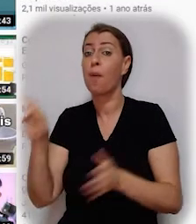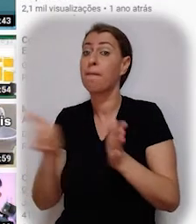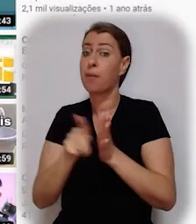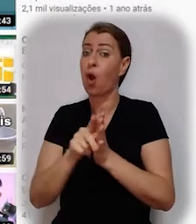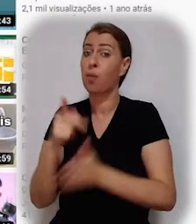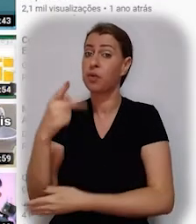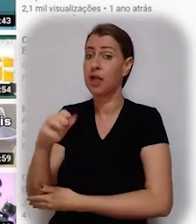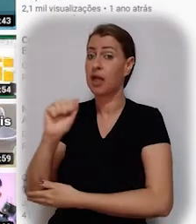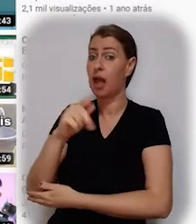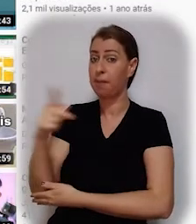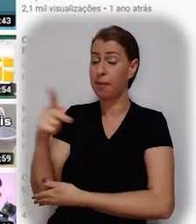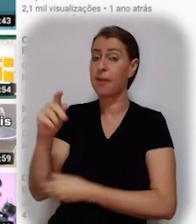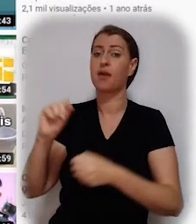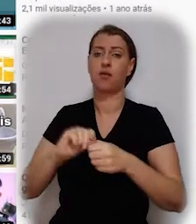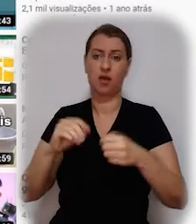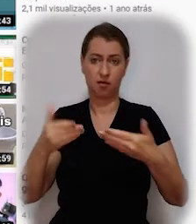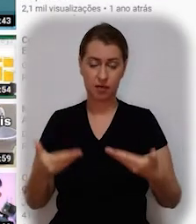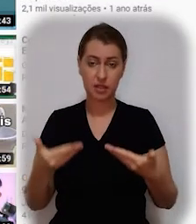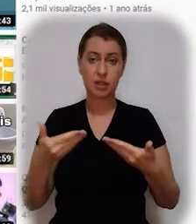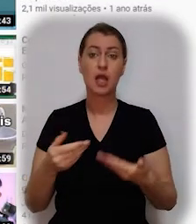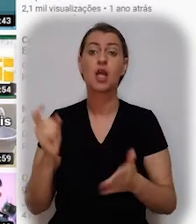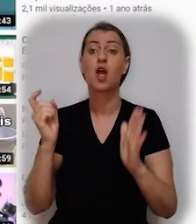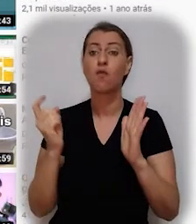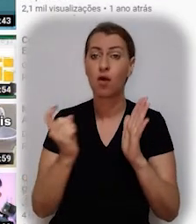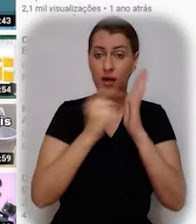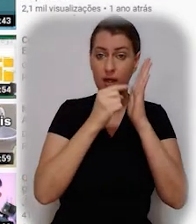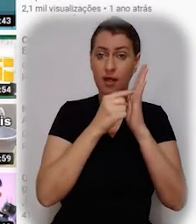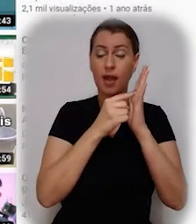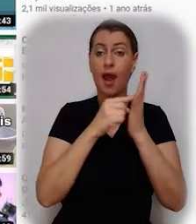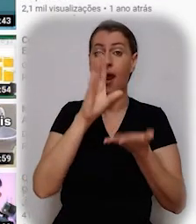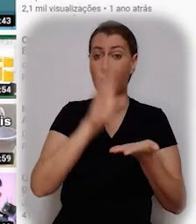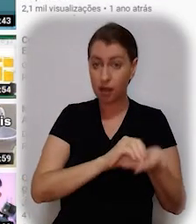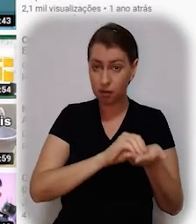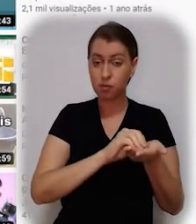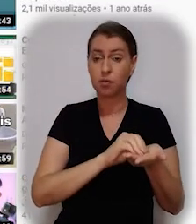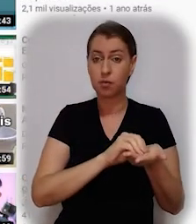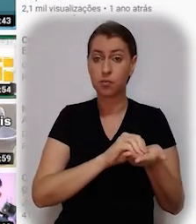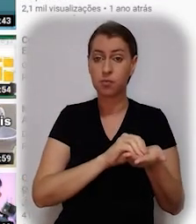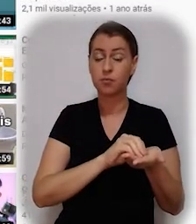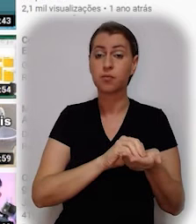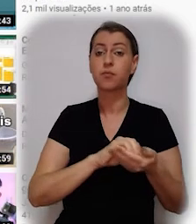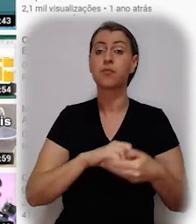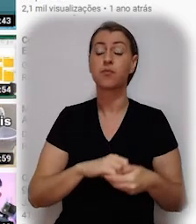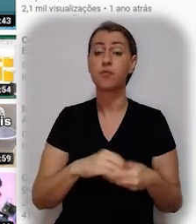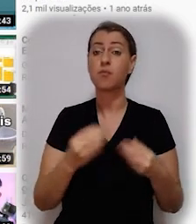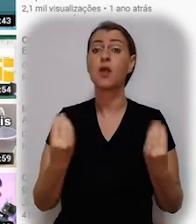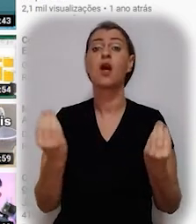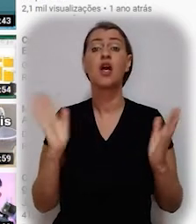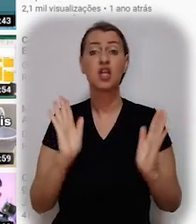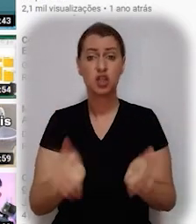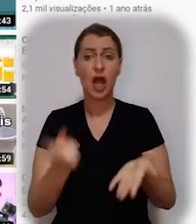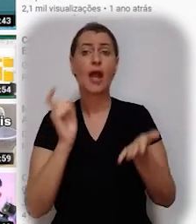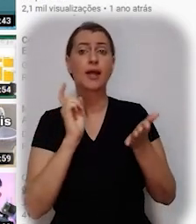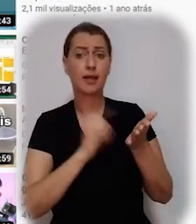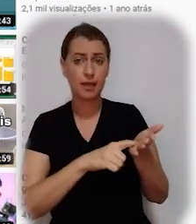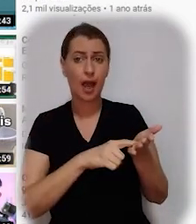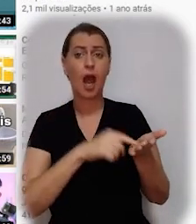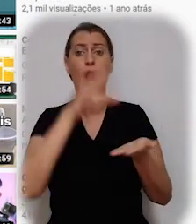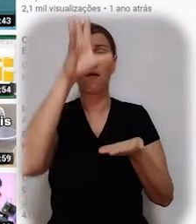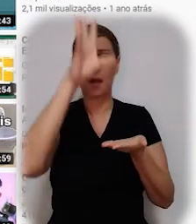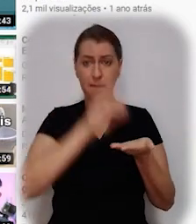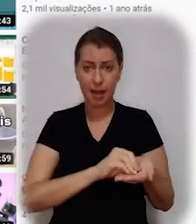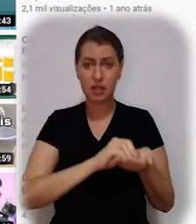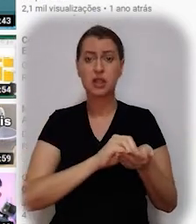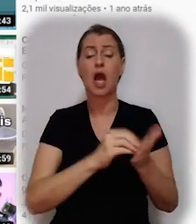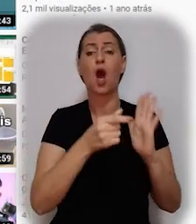vai ser necessário que você faça isso. Então vou clicar aqui no botão do Download Launcher, que é o lançador, vai clicar e vai baixar